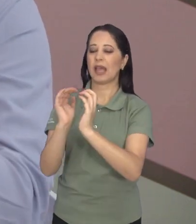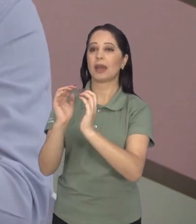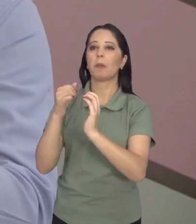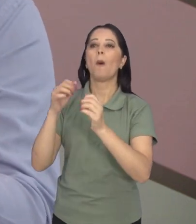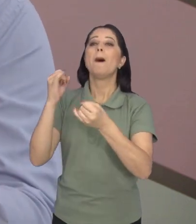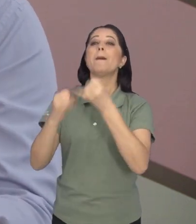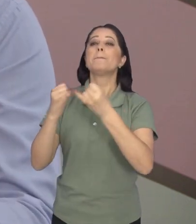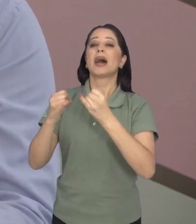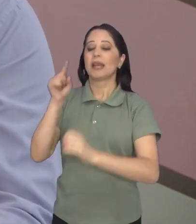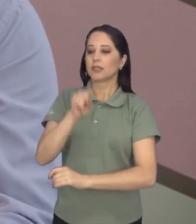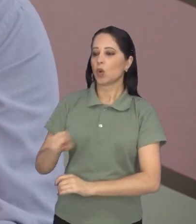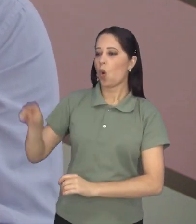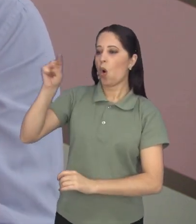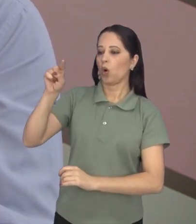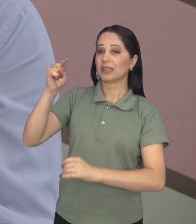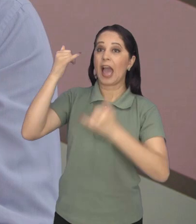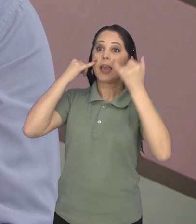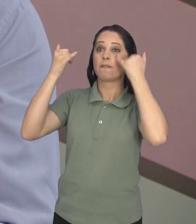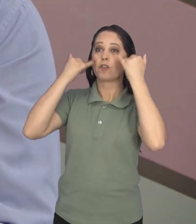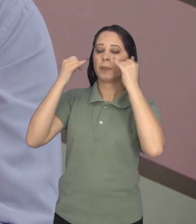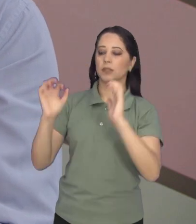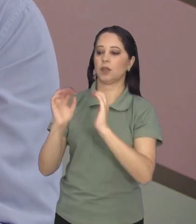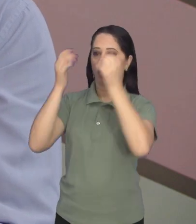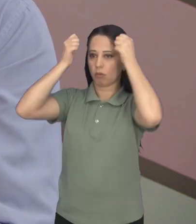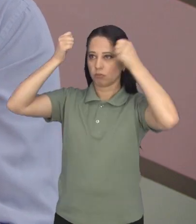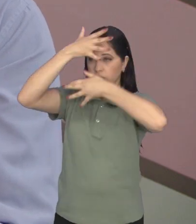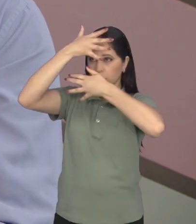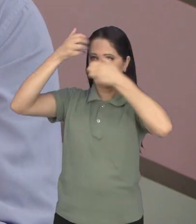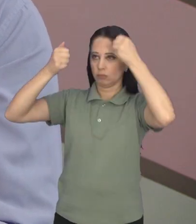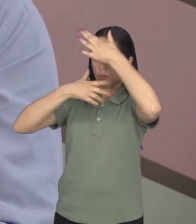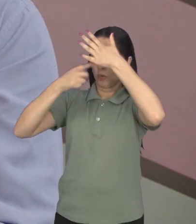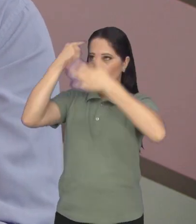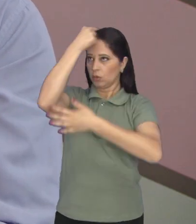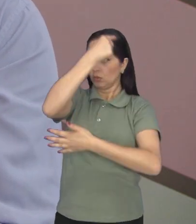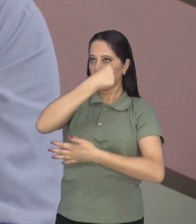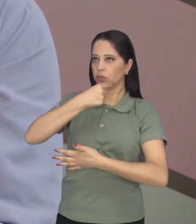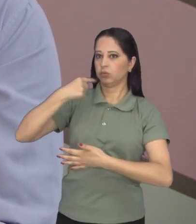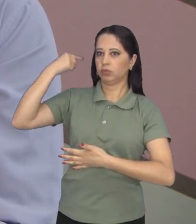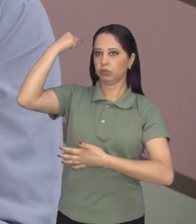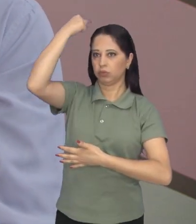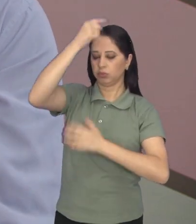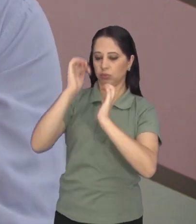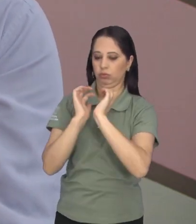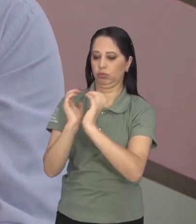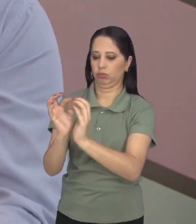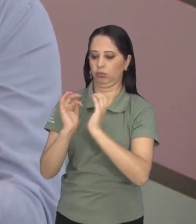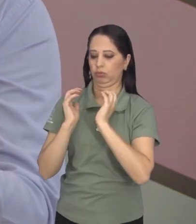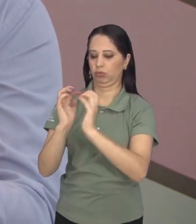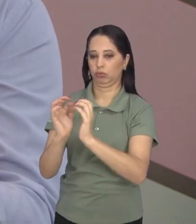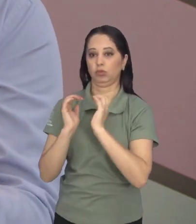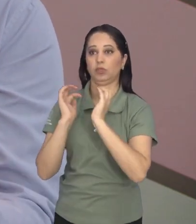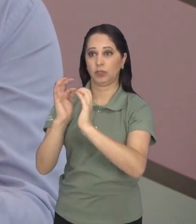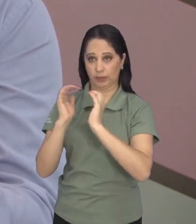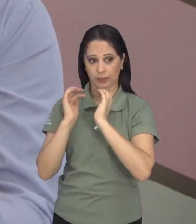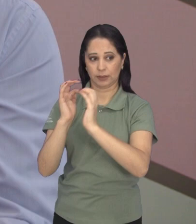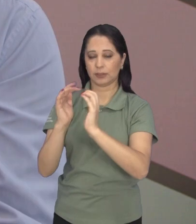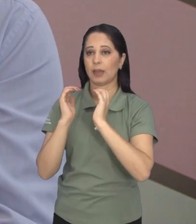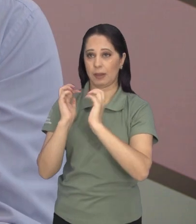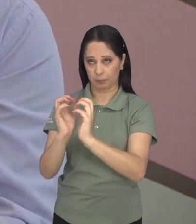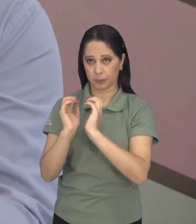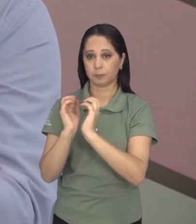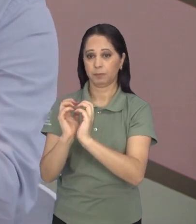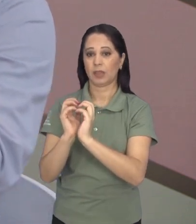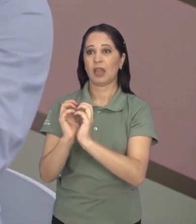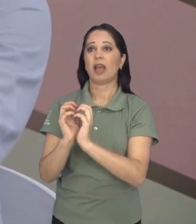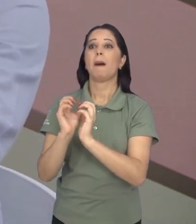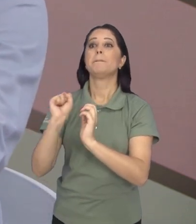é como se fosse uma roda mesmo, a informação ela circula por ali, numa circuitaria, numa rede de transmissão. Qualquer problema nessa rede de